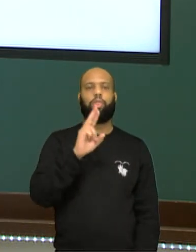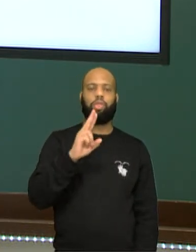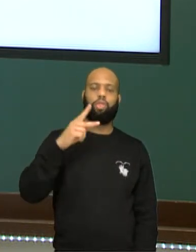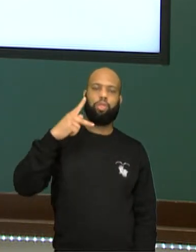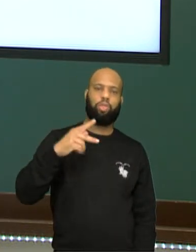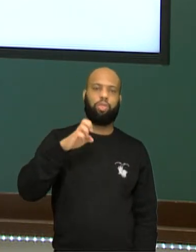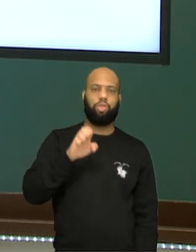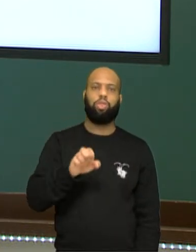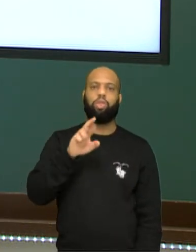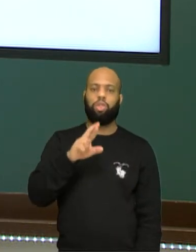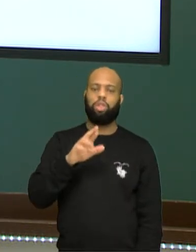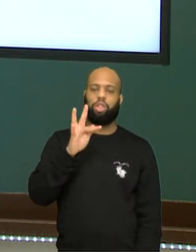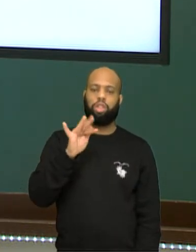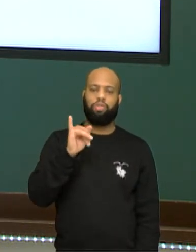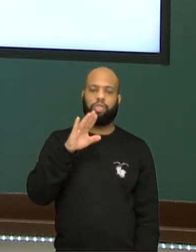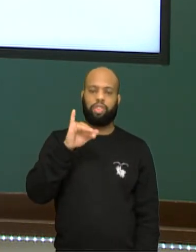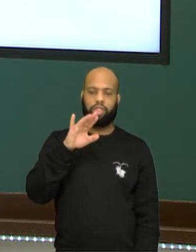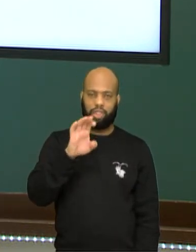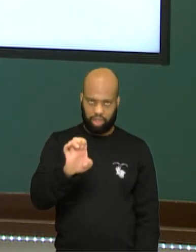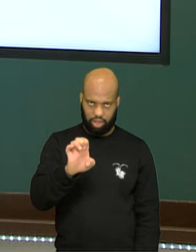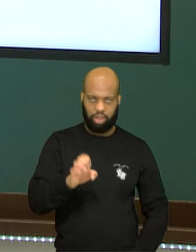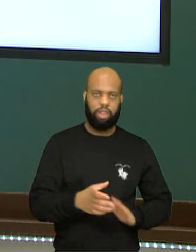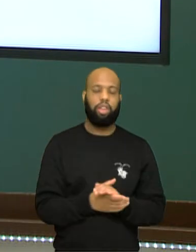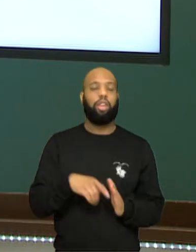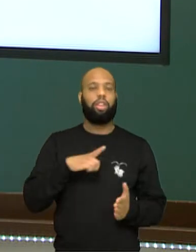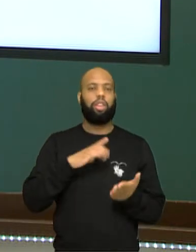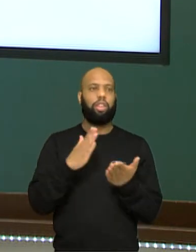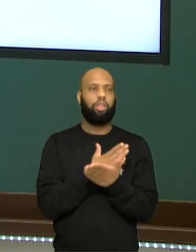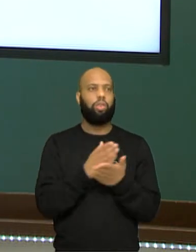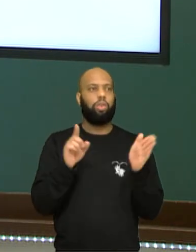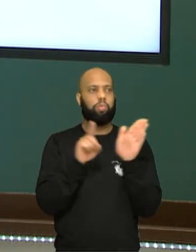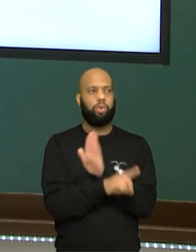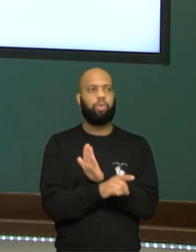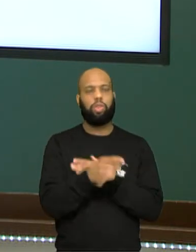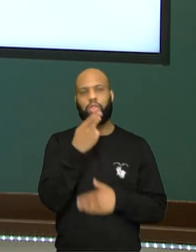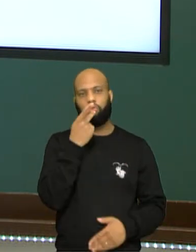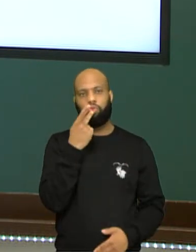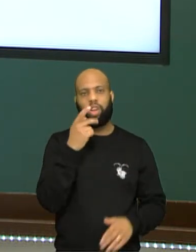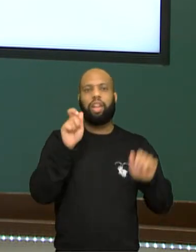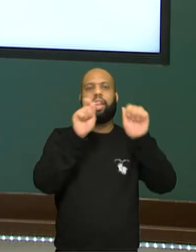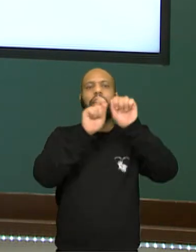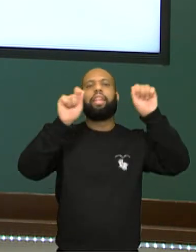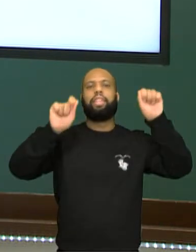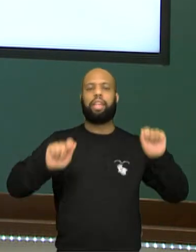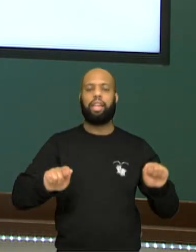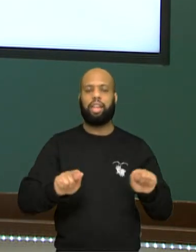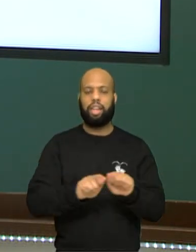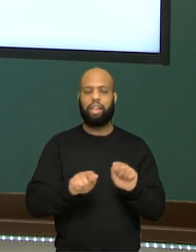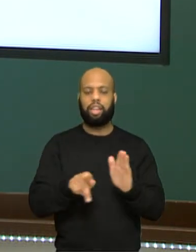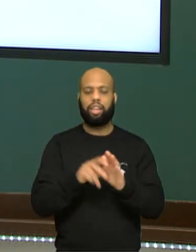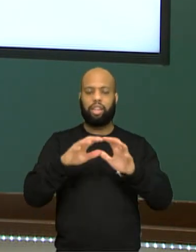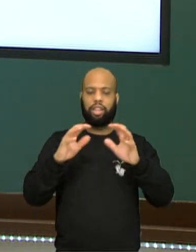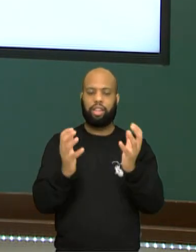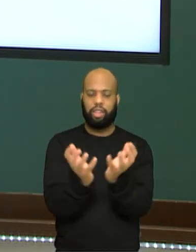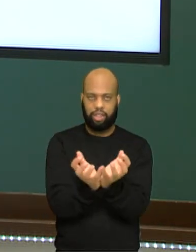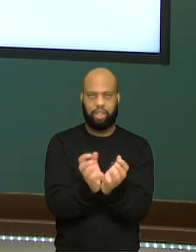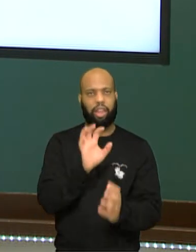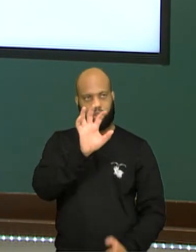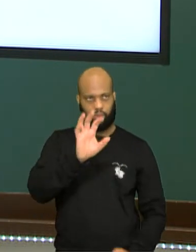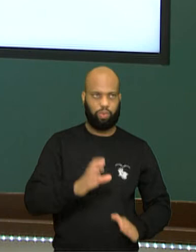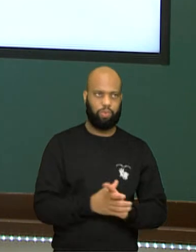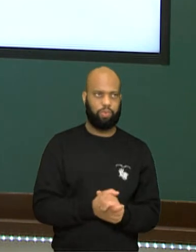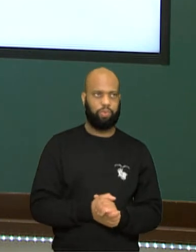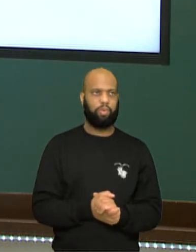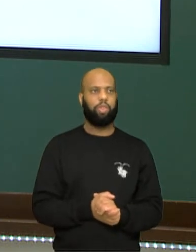a superfície esférica exercício vão falar assim a área da superfície de uma esfera é a mesma